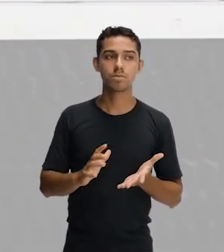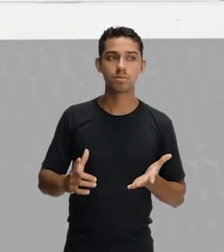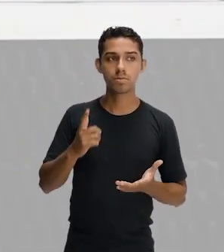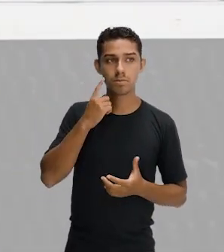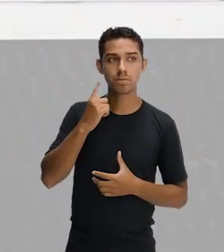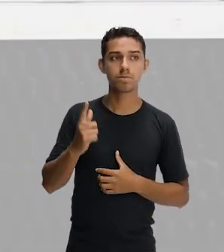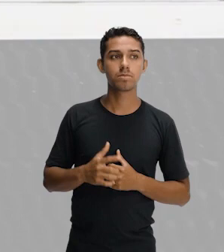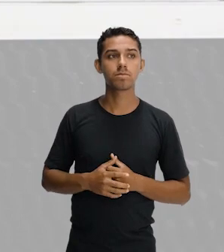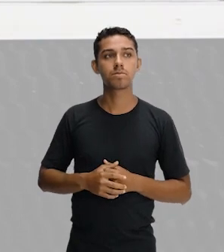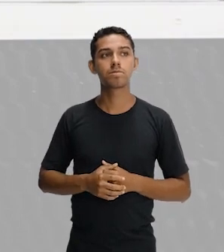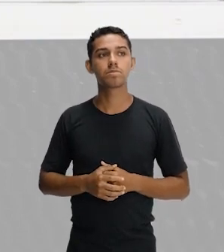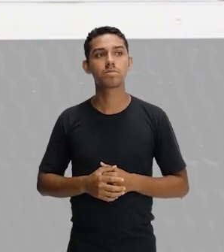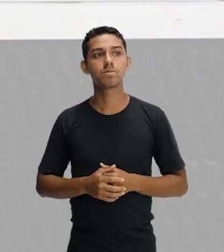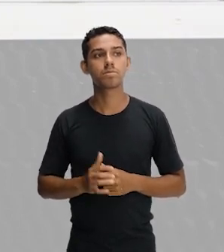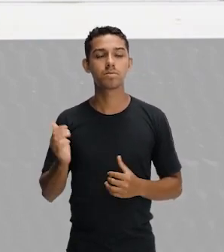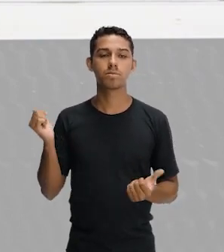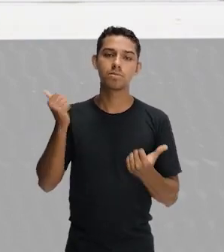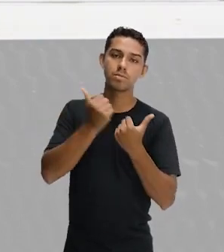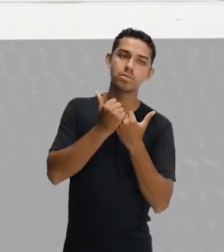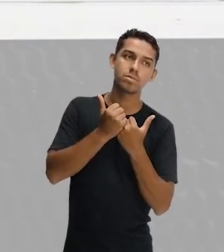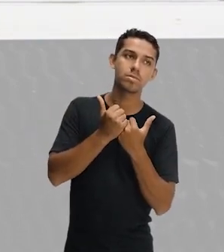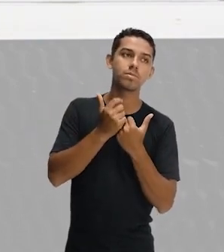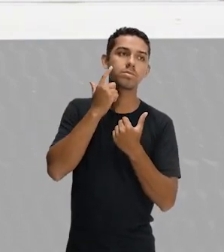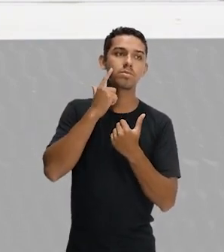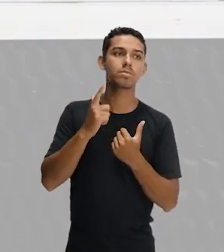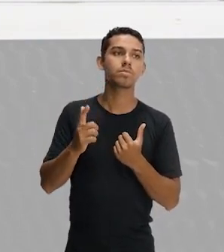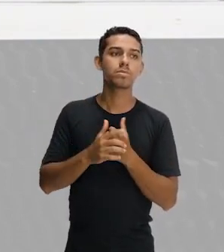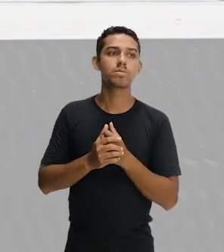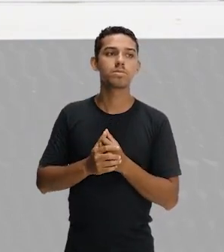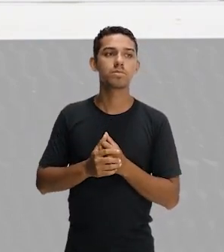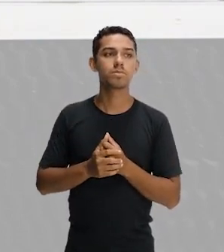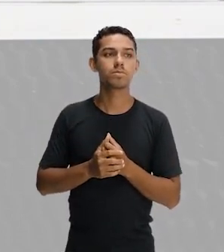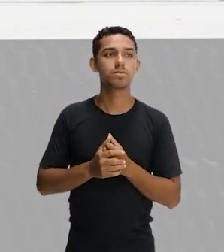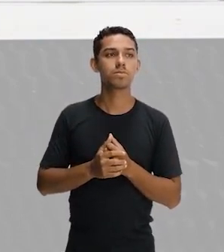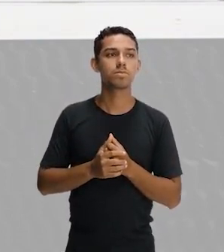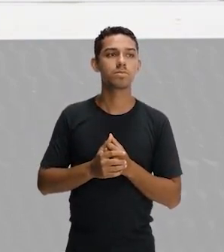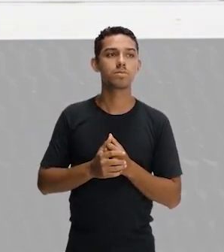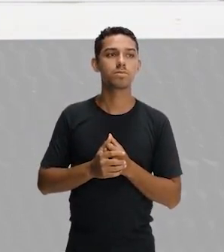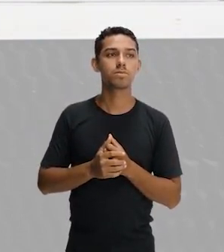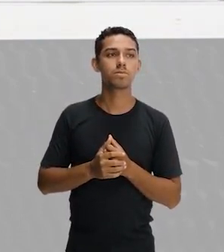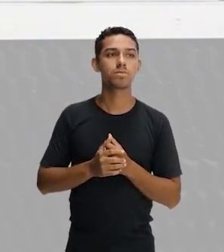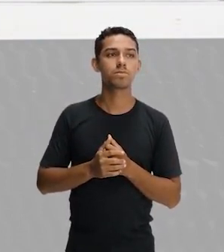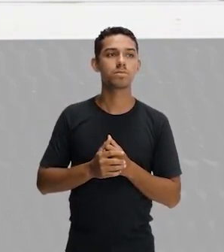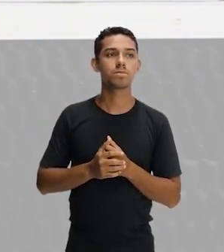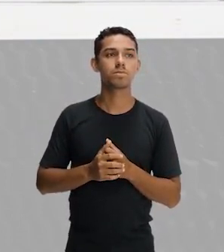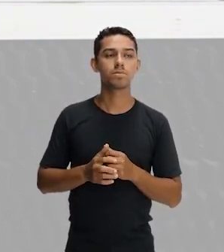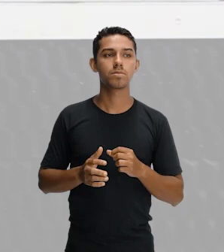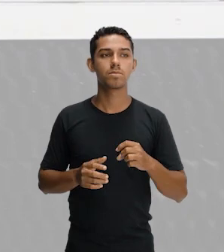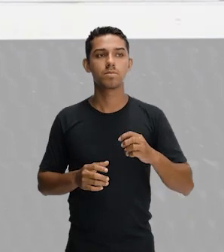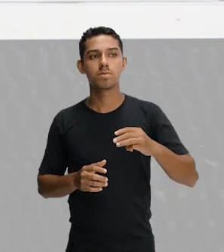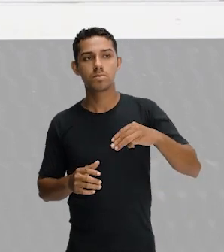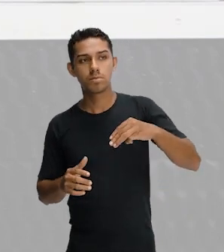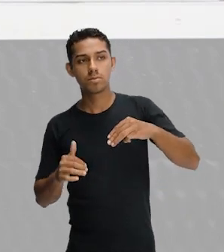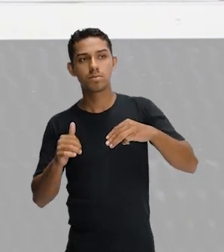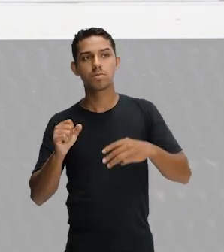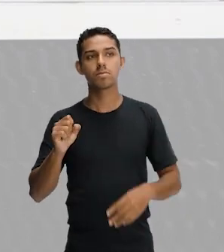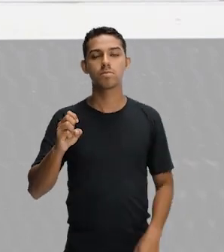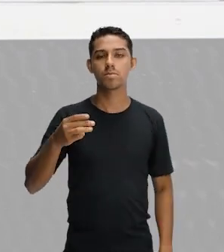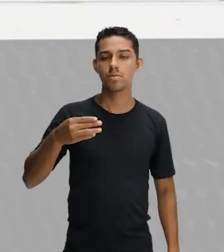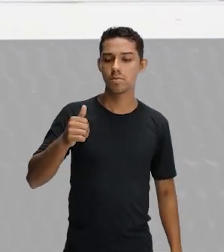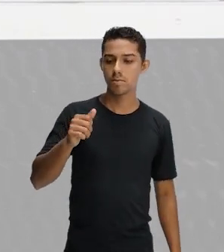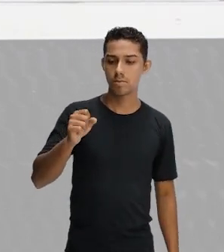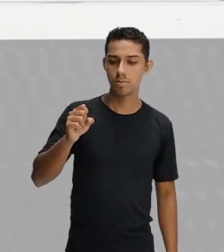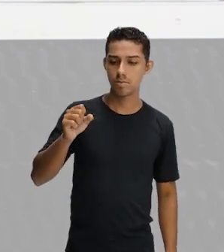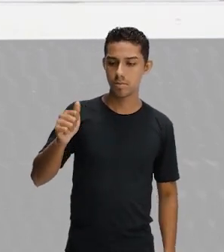aquela substituição, né? No caso, nós teríamos massa, raio